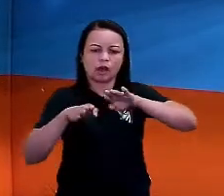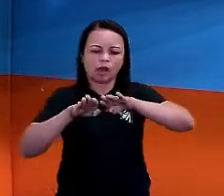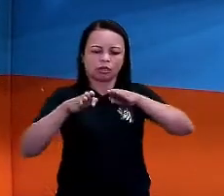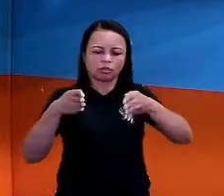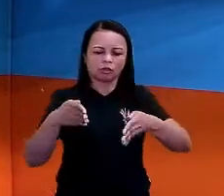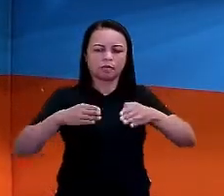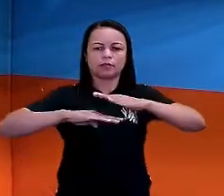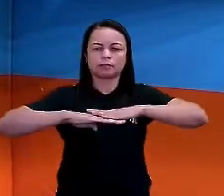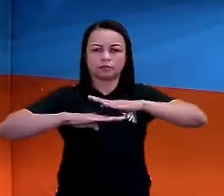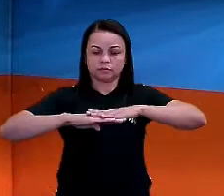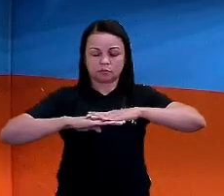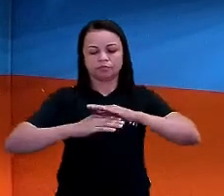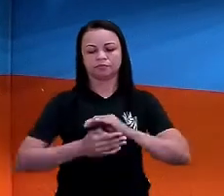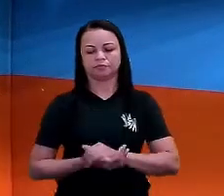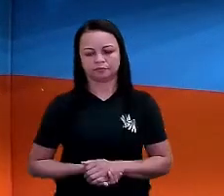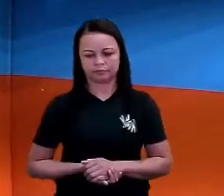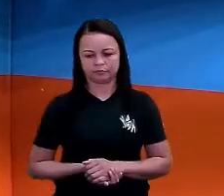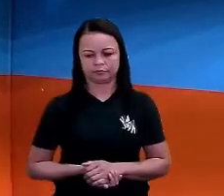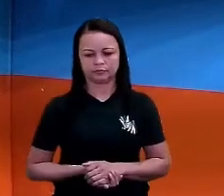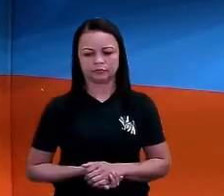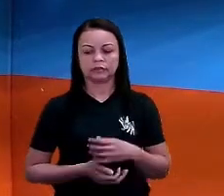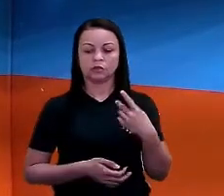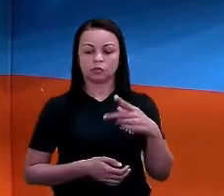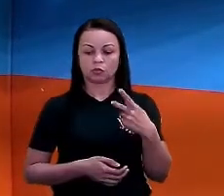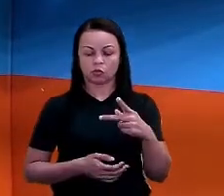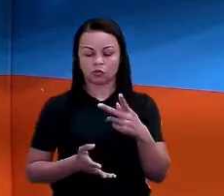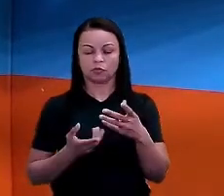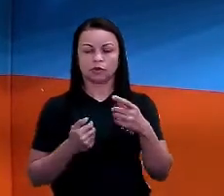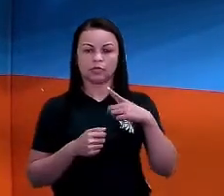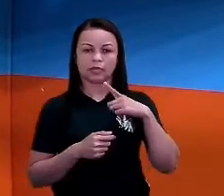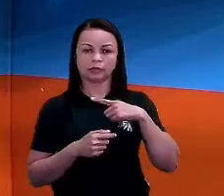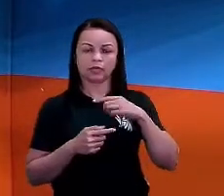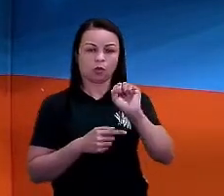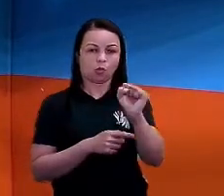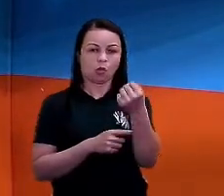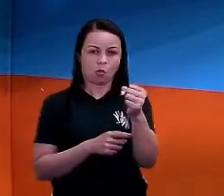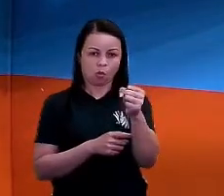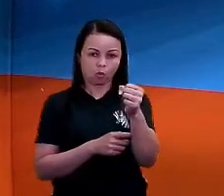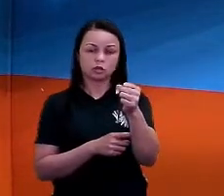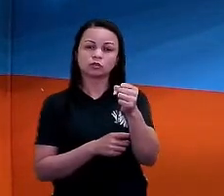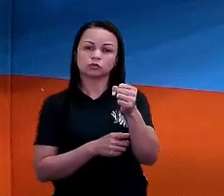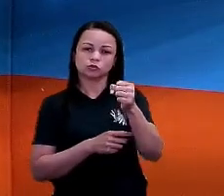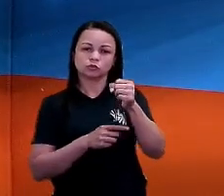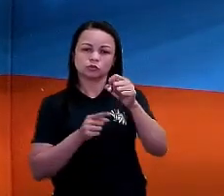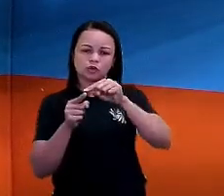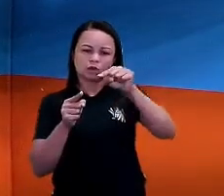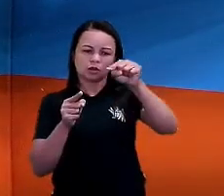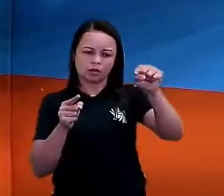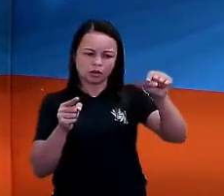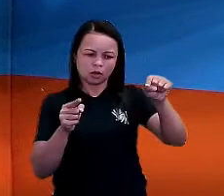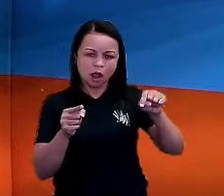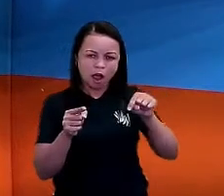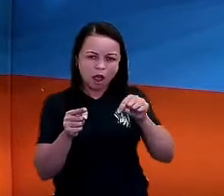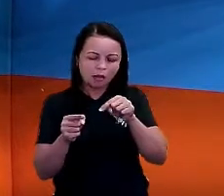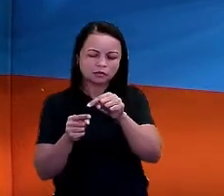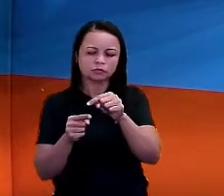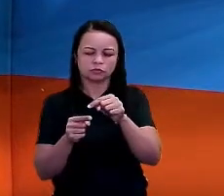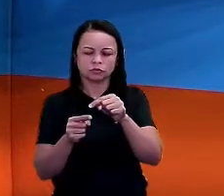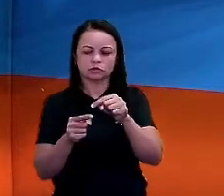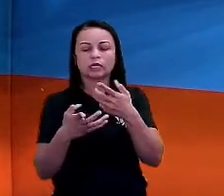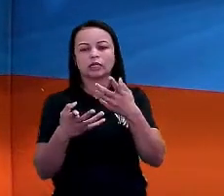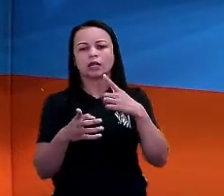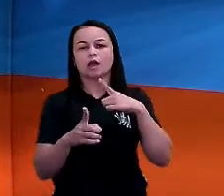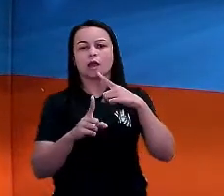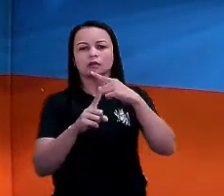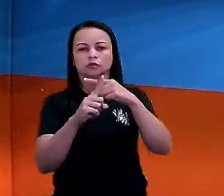ó, como o polígono da face da mesa possui 8 lados, então temos que soma dos ângulos internos